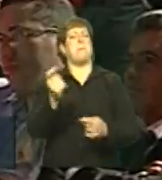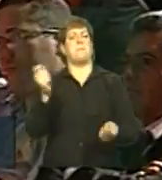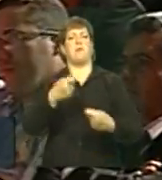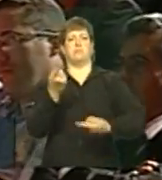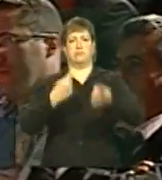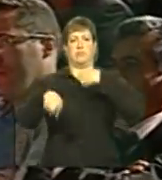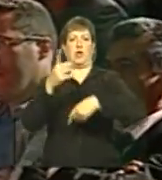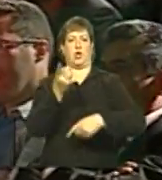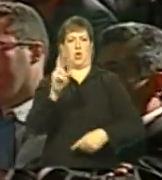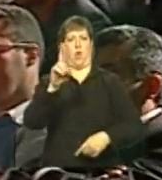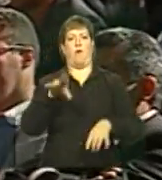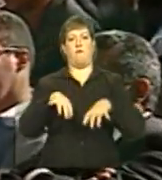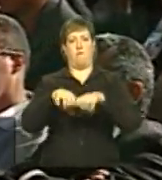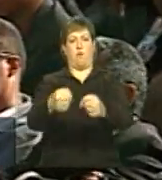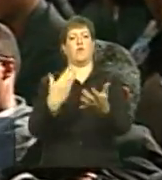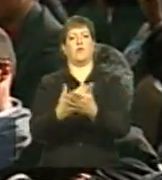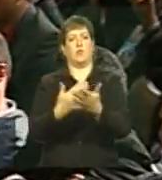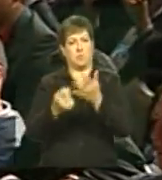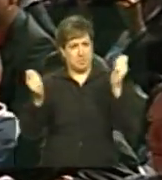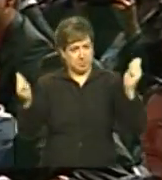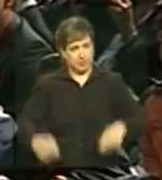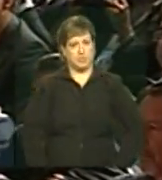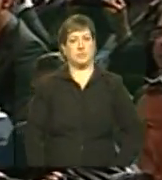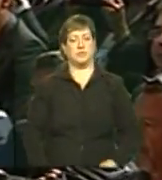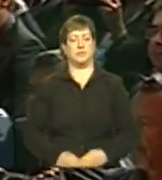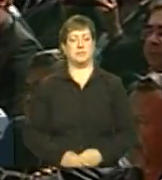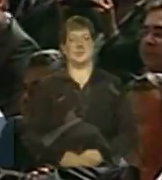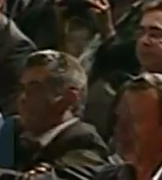virarem excelentes técnicos.